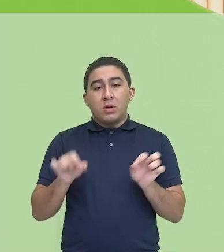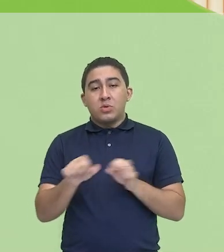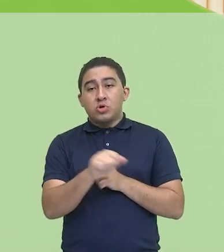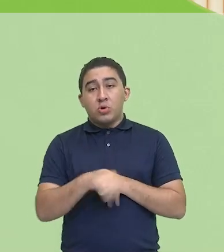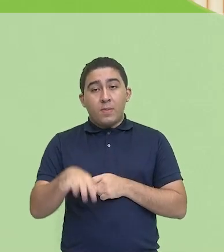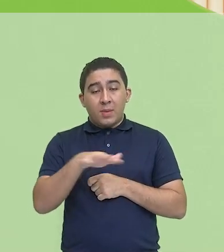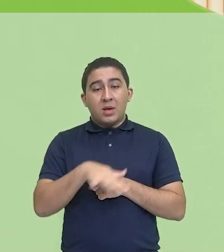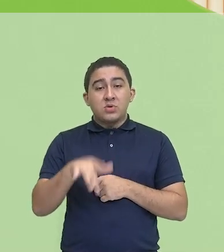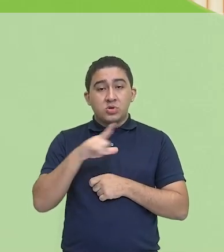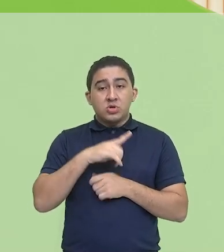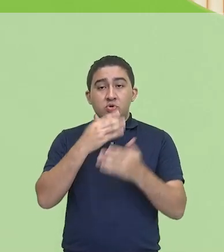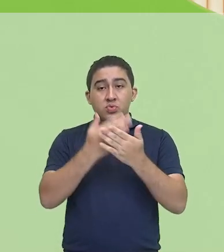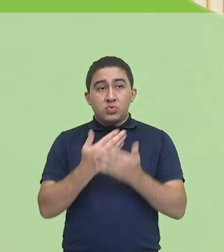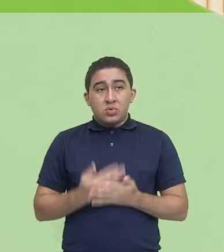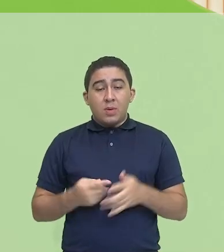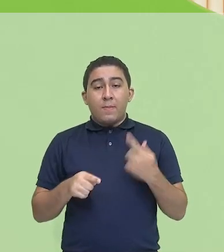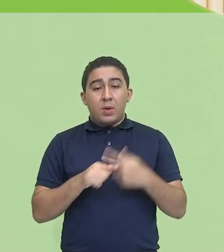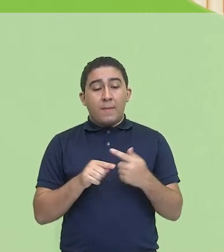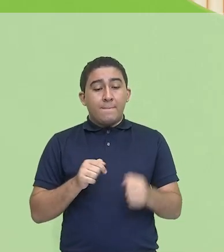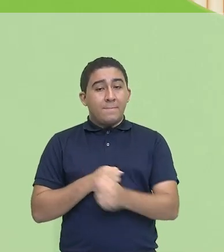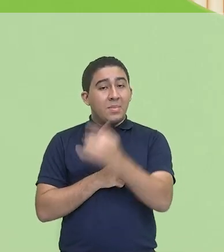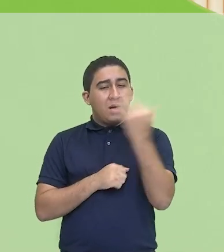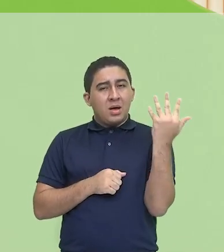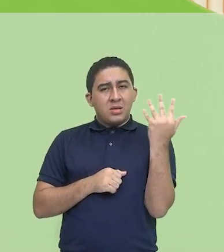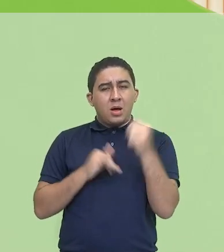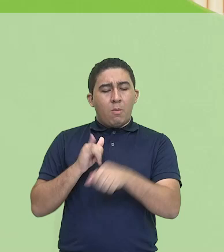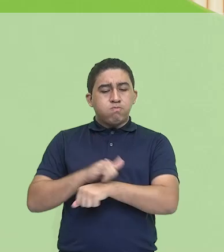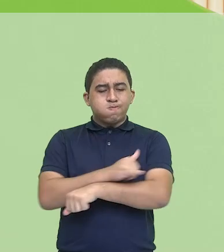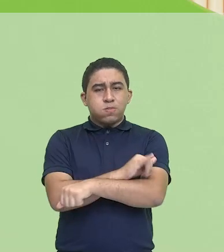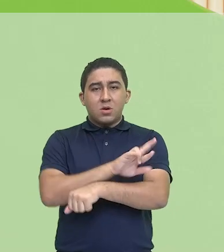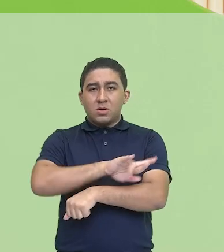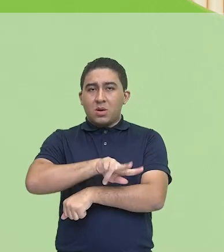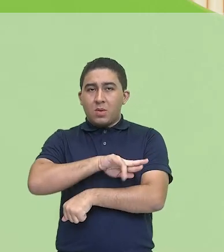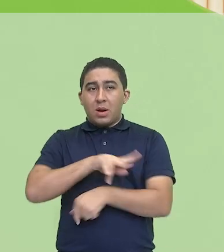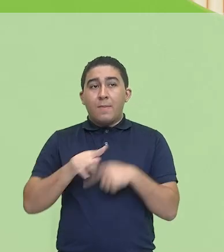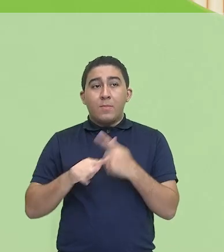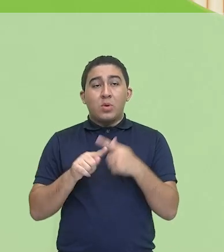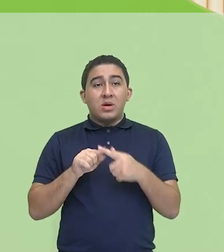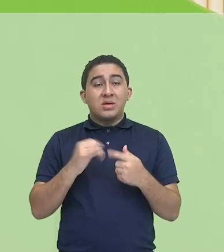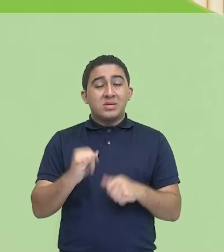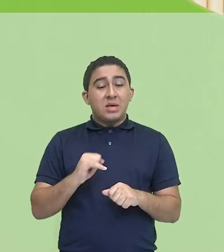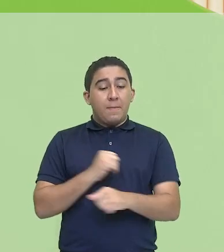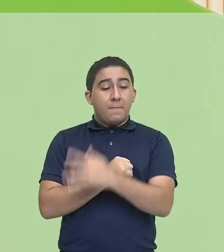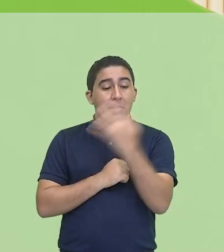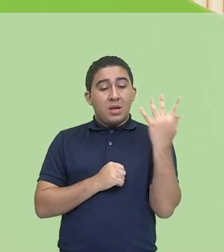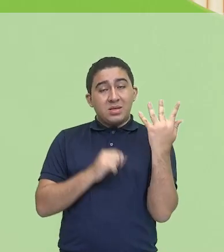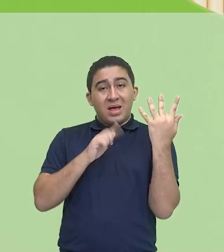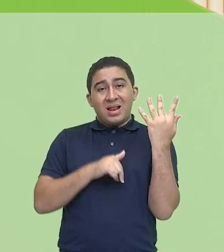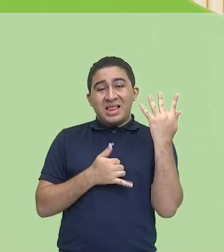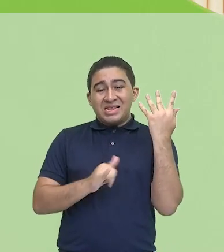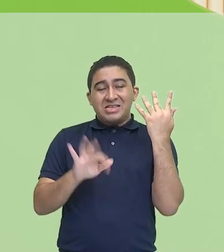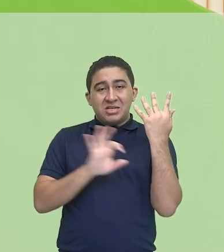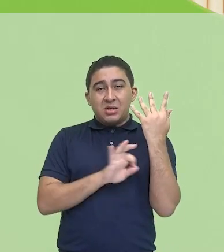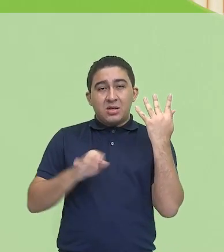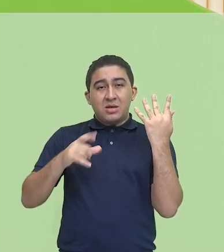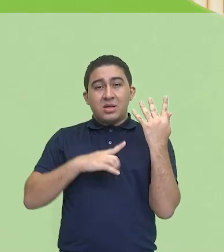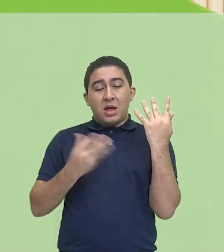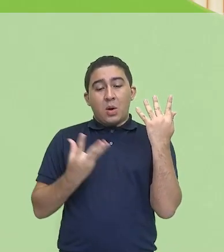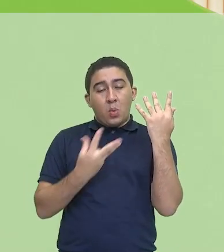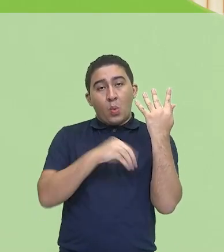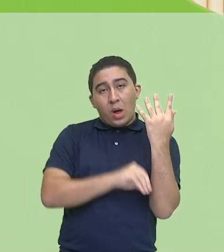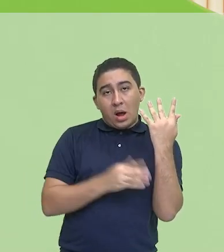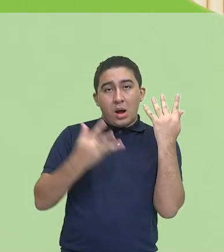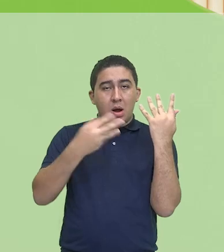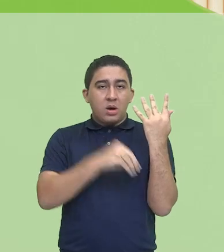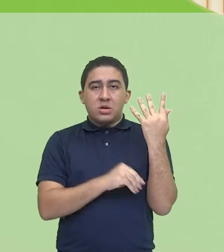da fisiologia que planta não é gorda. Planta, quando ela não gasta a sua energia, ela vai acumular em forma de